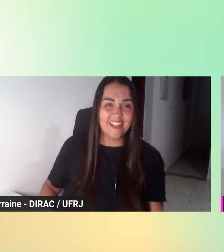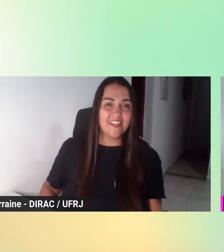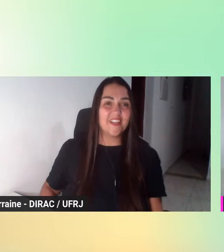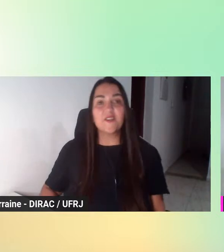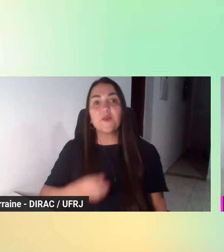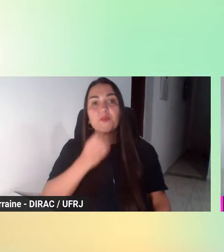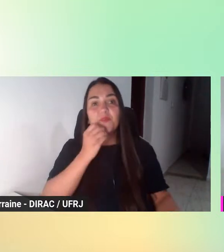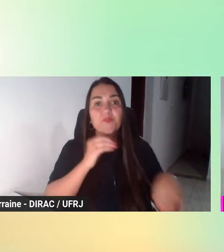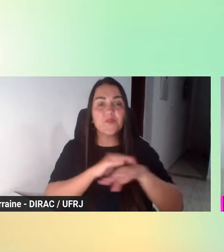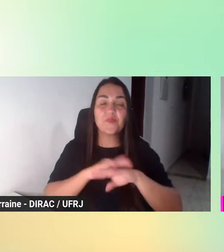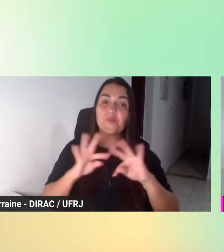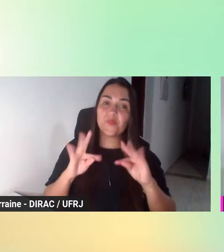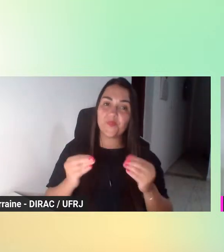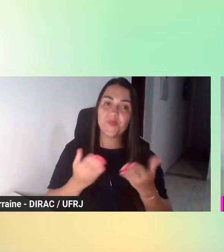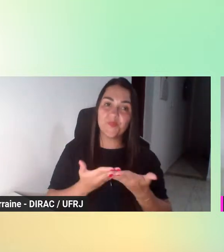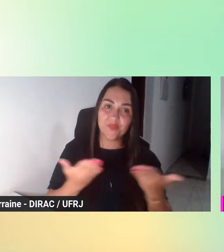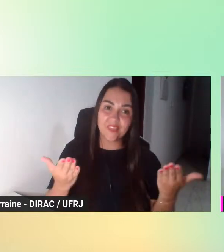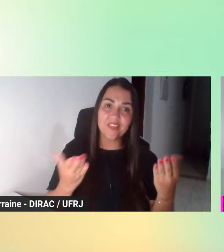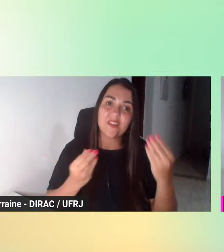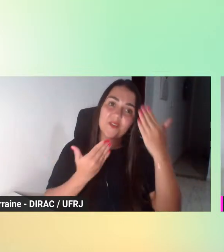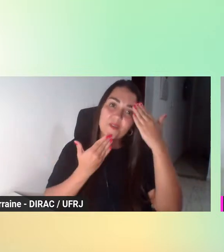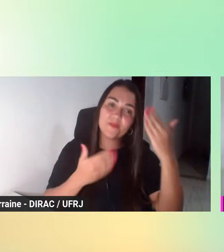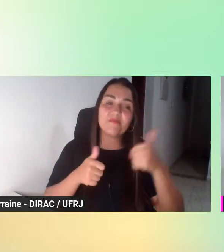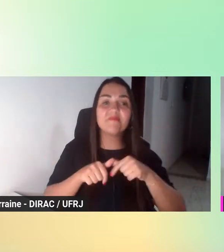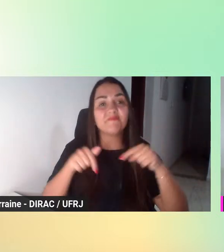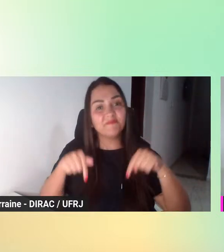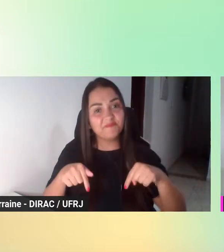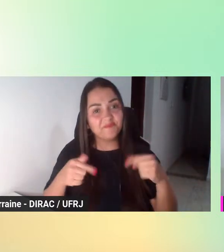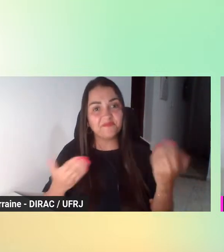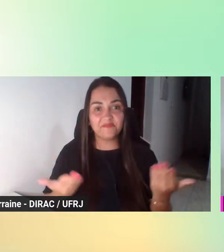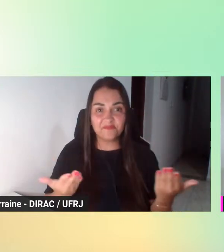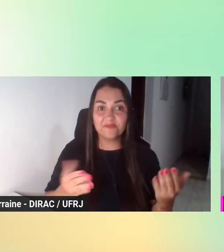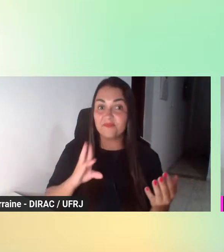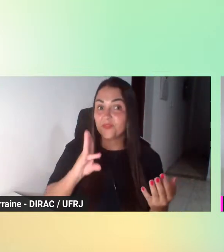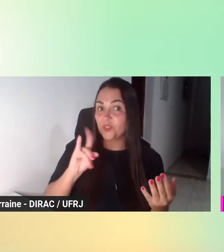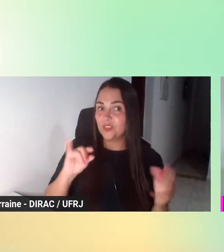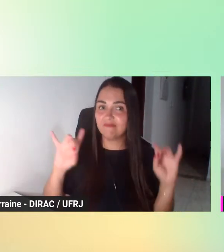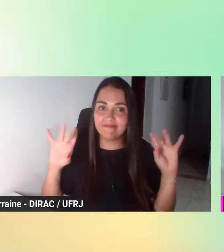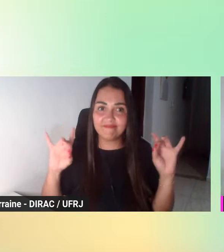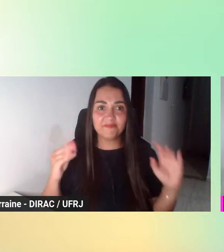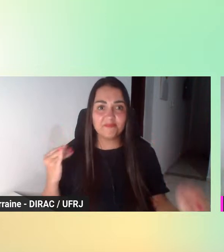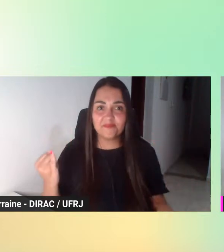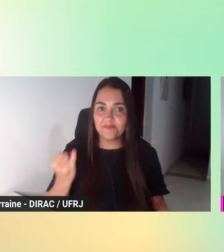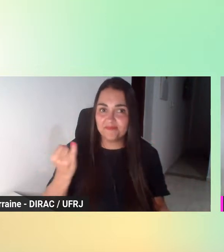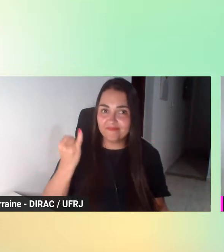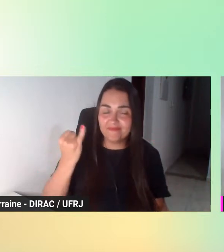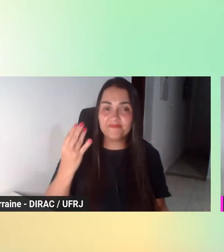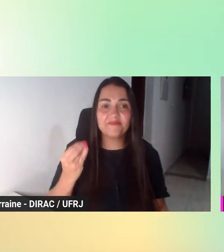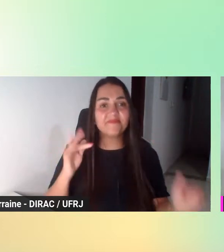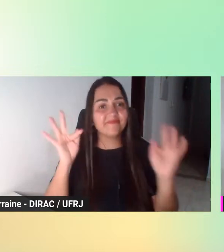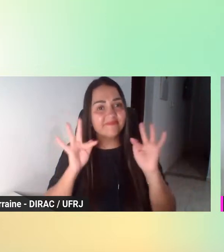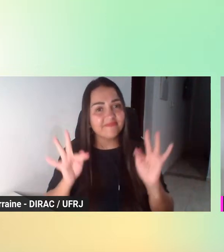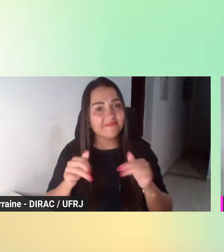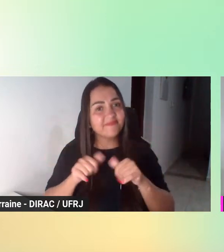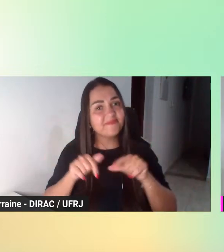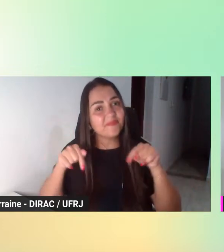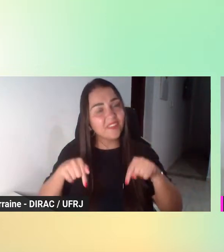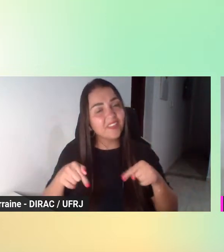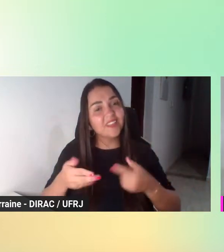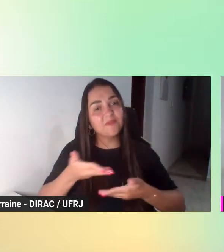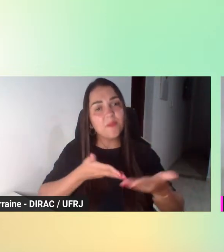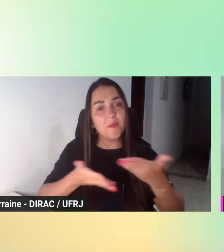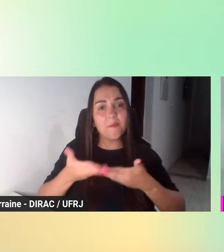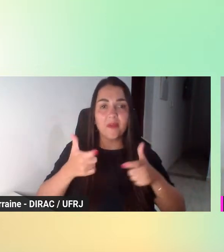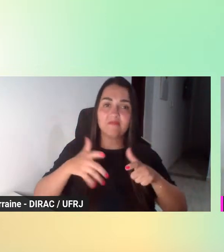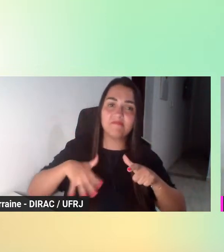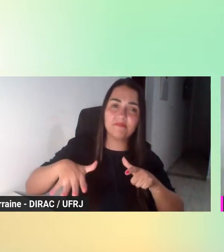vez agradecendo por estar aqui, né, nesse dia tão importante, feliz por estar dividindo esse espaço com